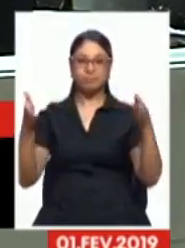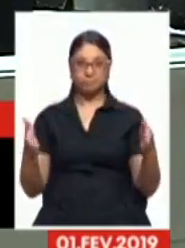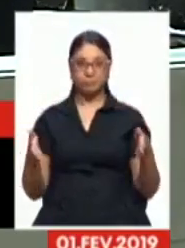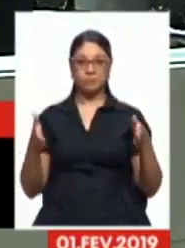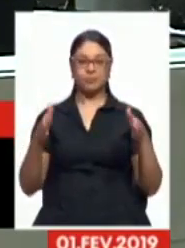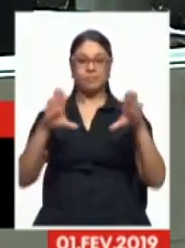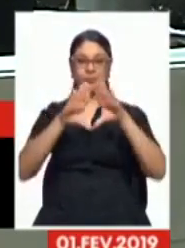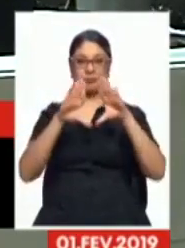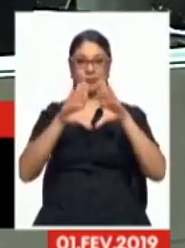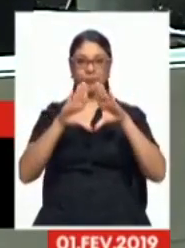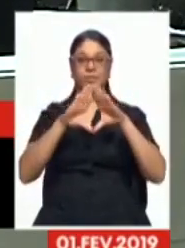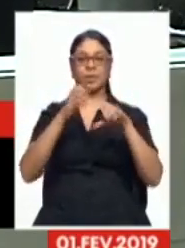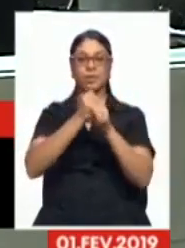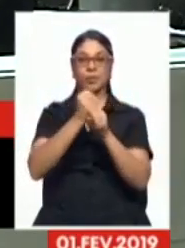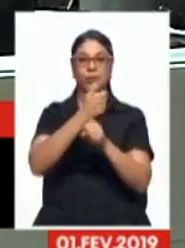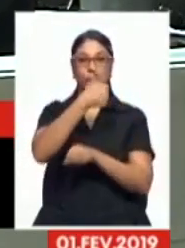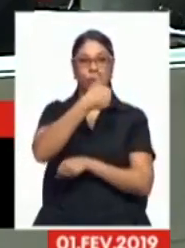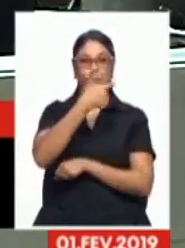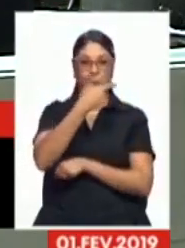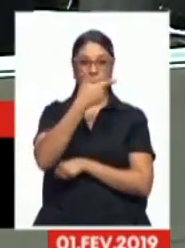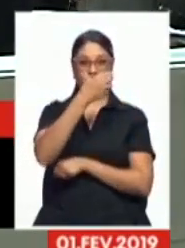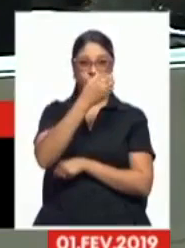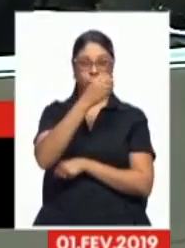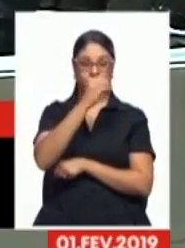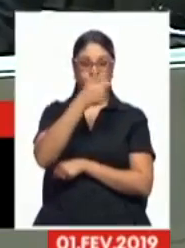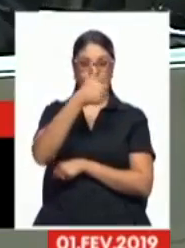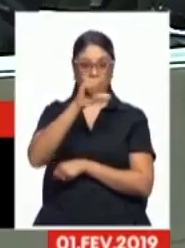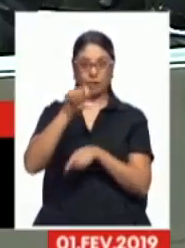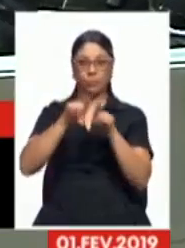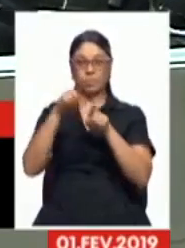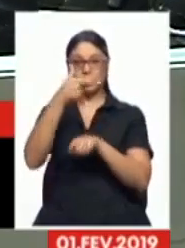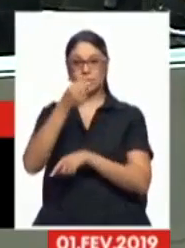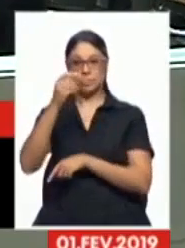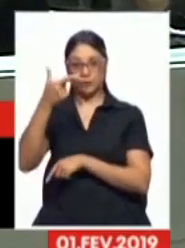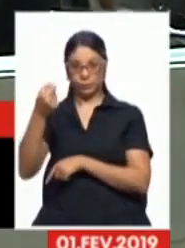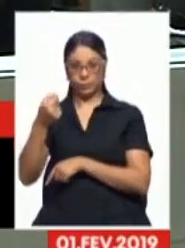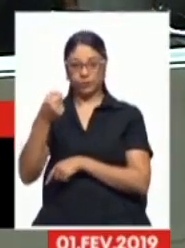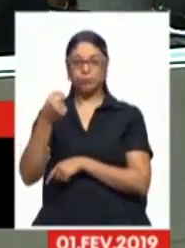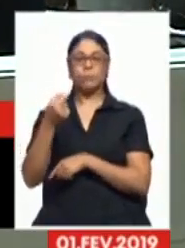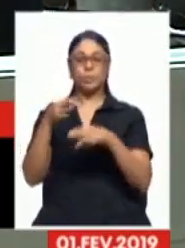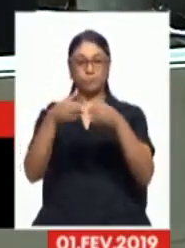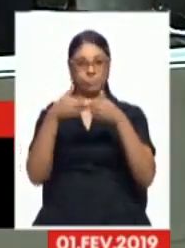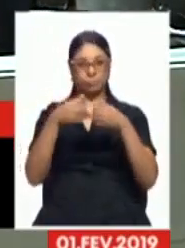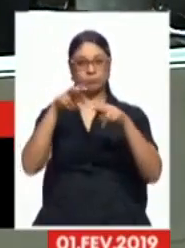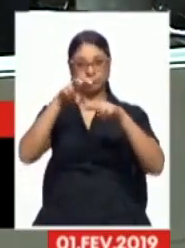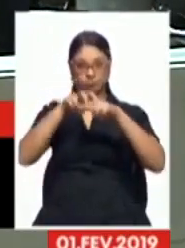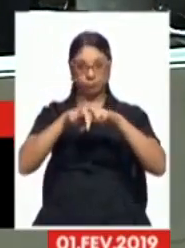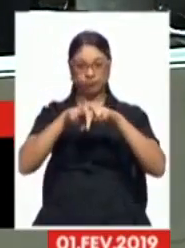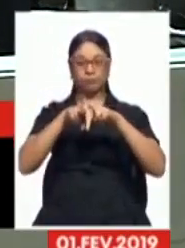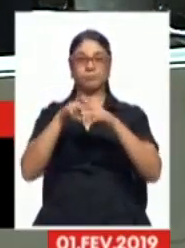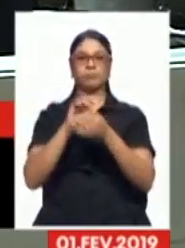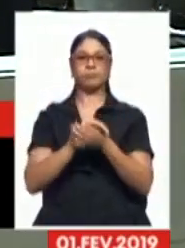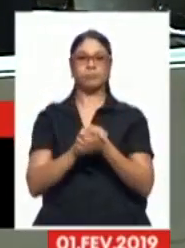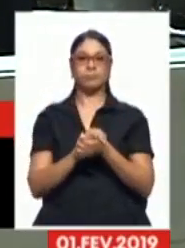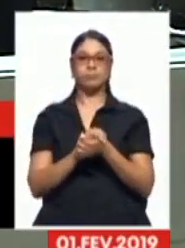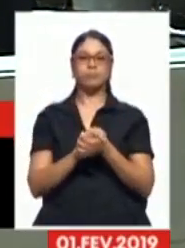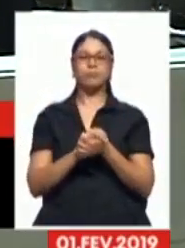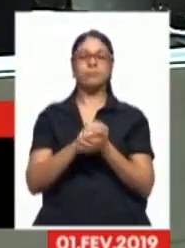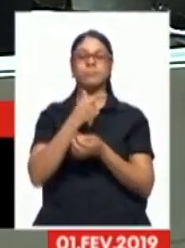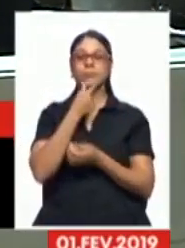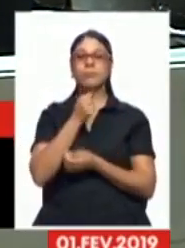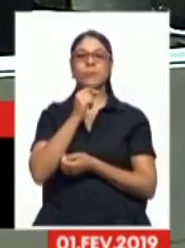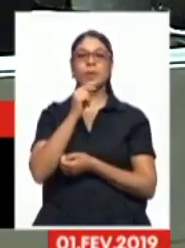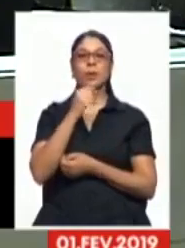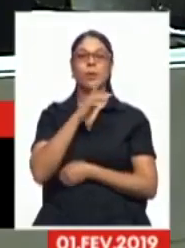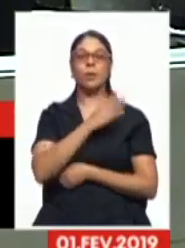biênio 2019-2020. Convidamos a tomar assento à mesa. Excelentíssimo senhor governador